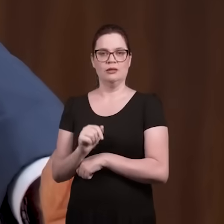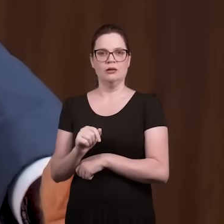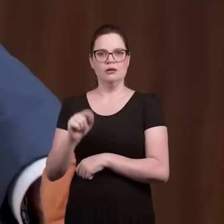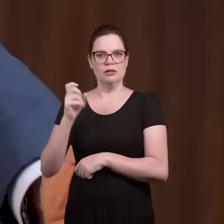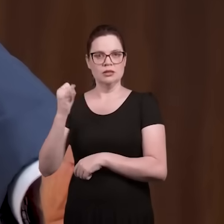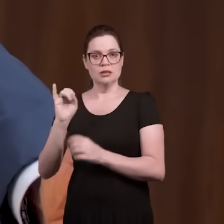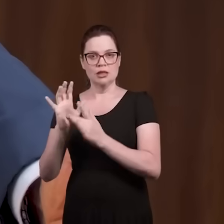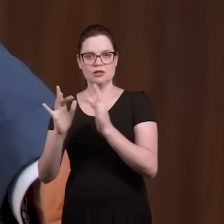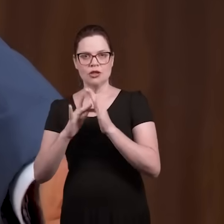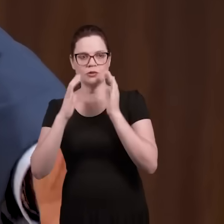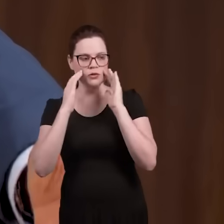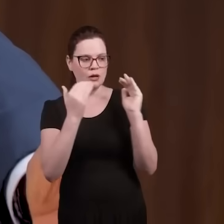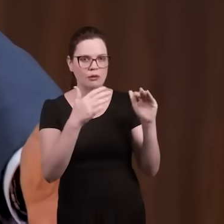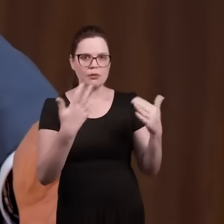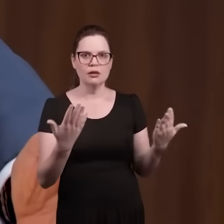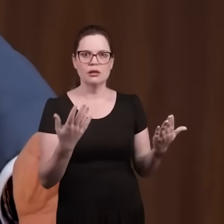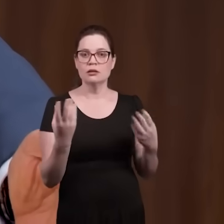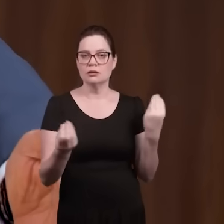anulado.